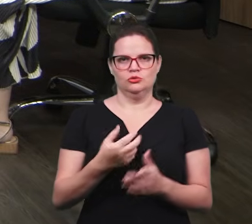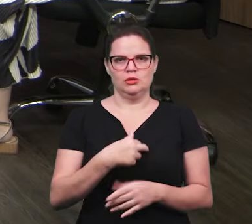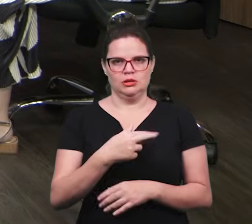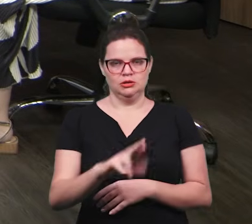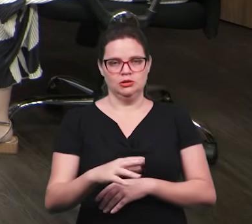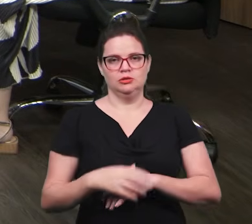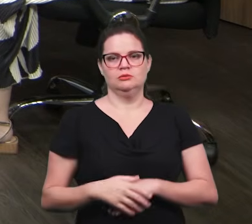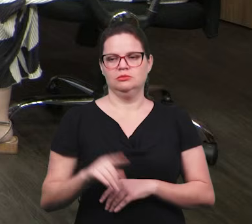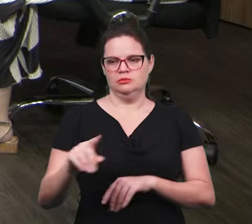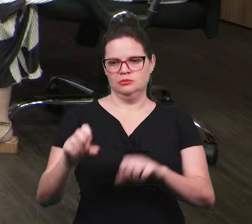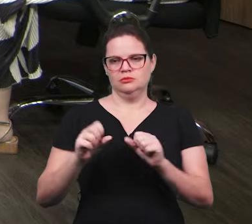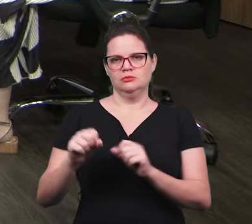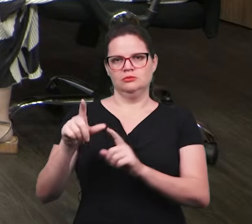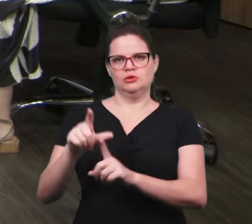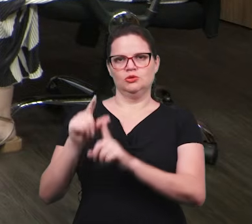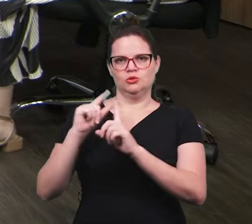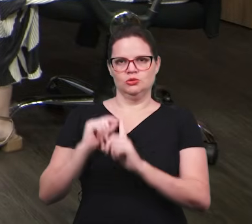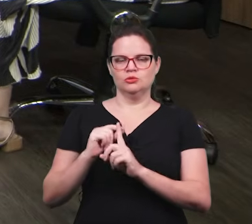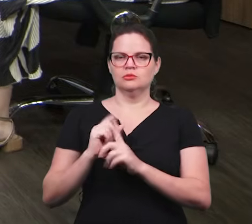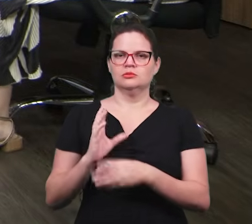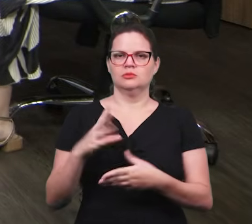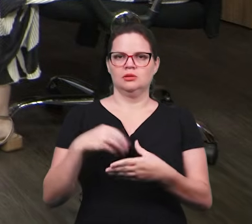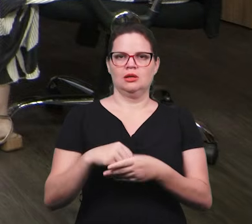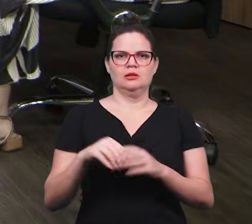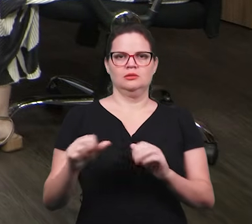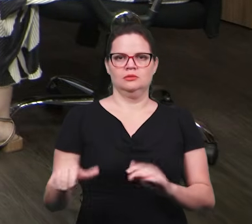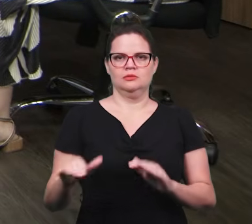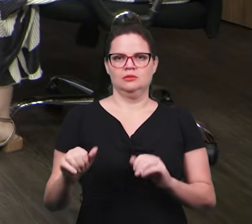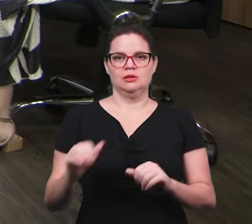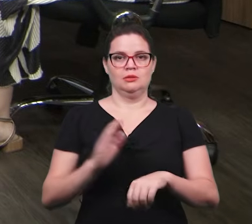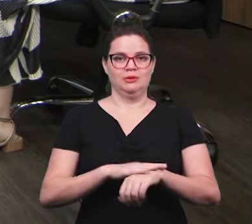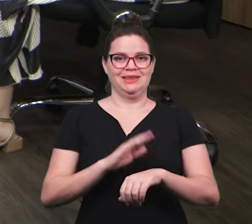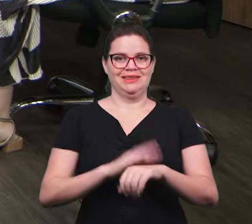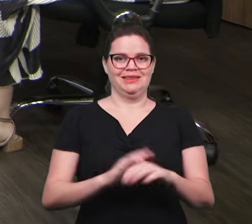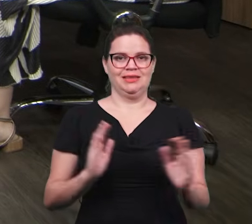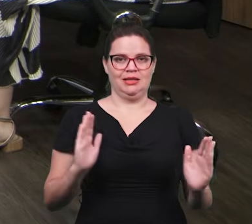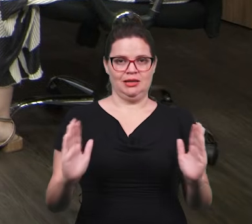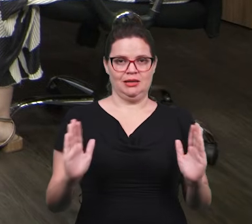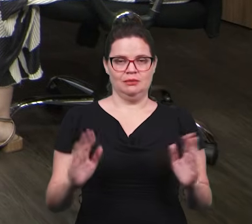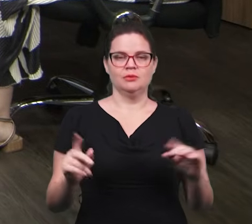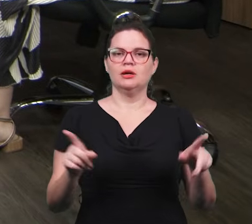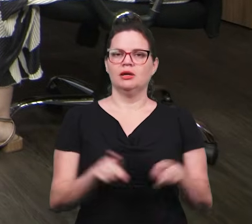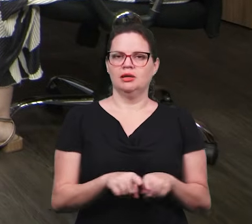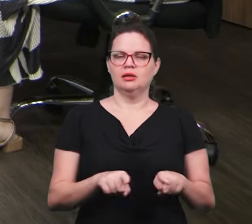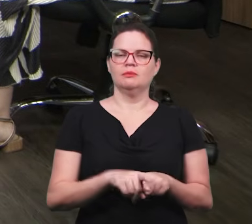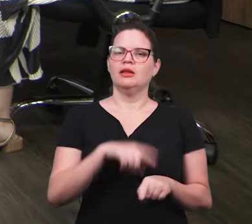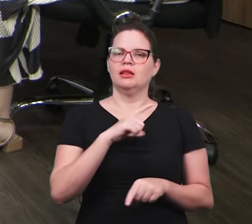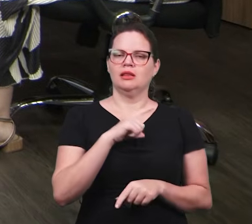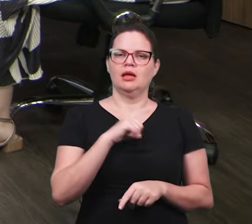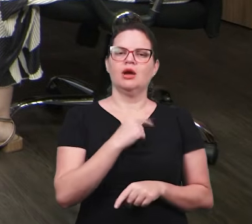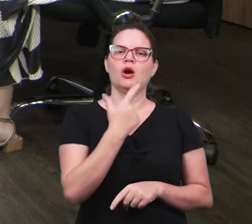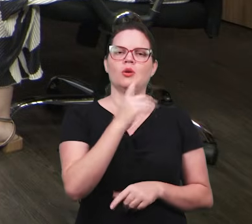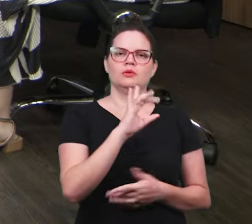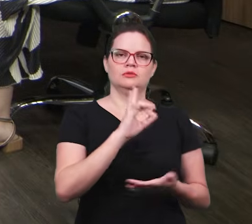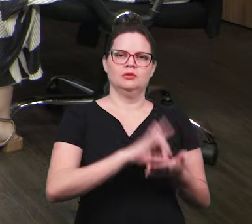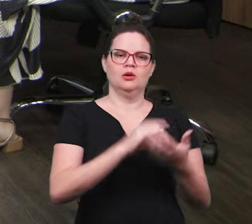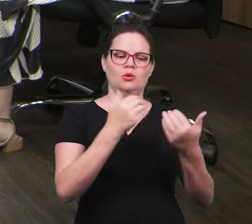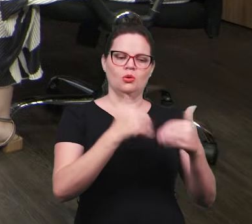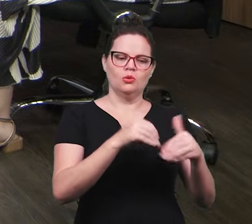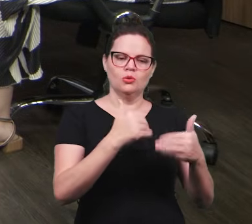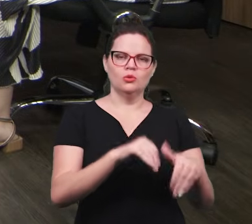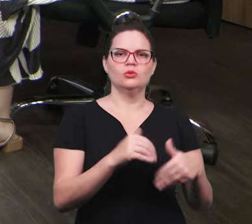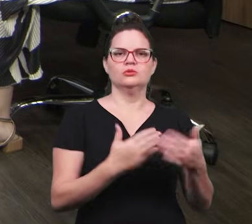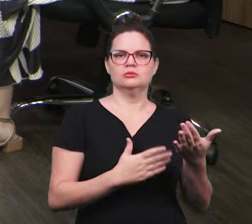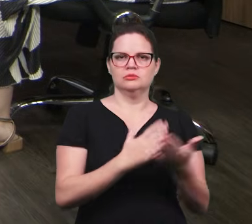pode ser selecionado como temporário, como tenente. E existe o de carreira, que é também um concurso próprio, que